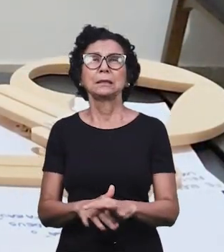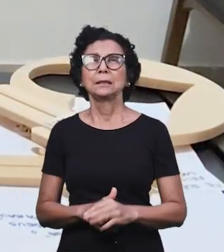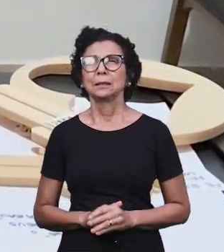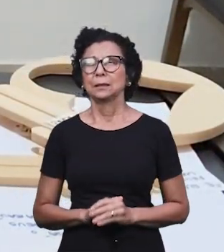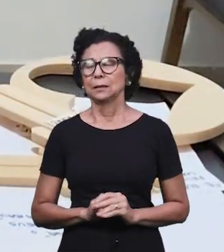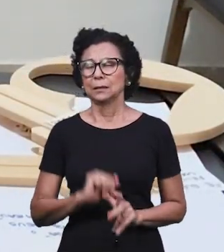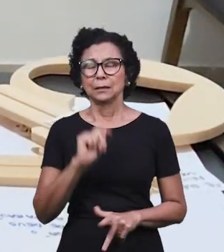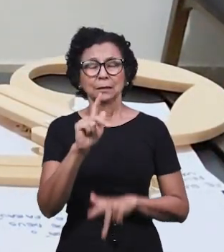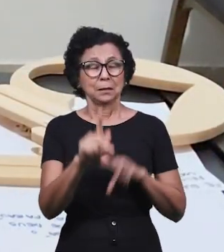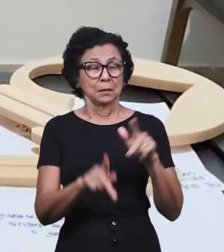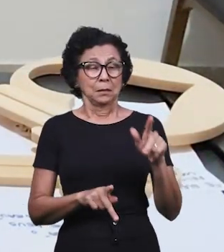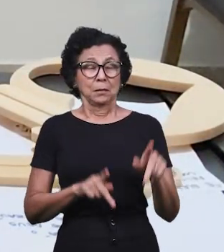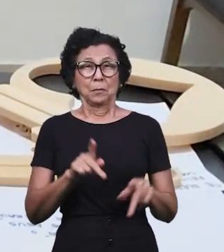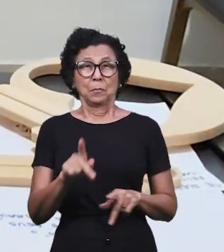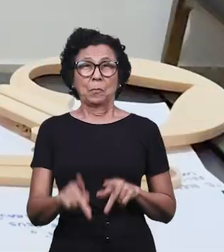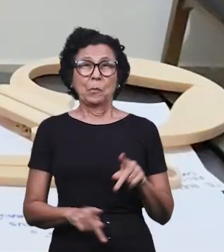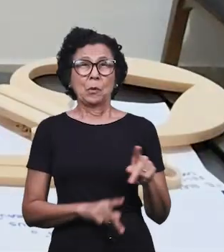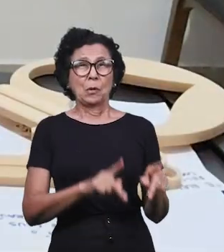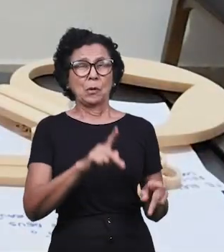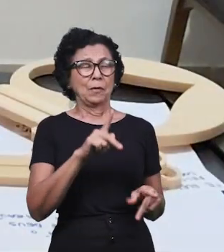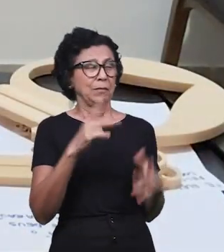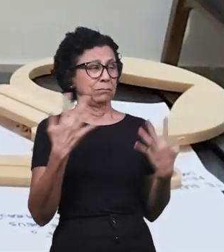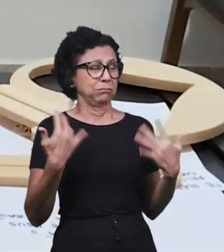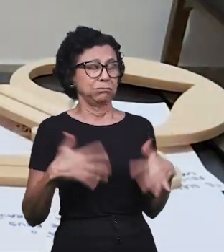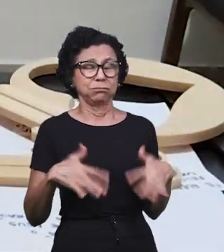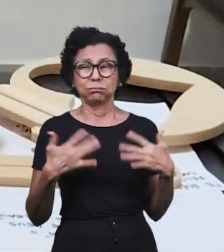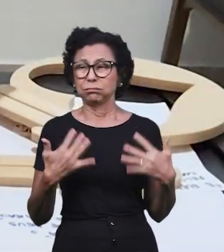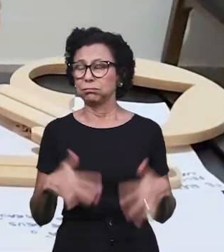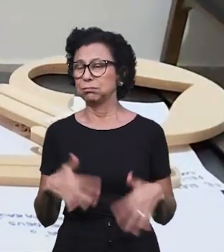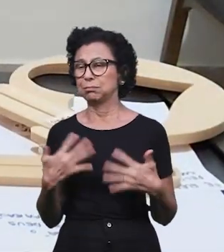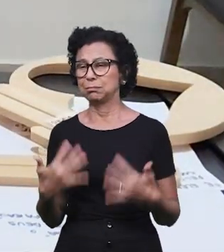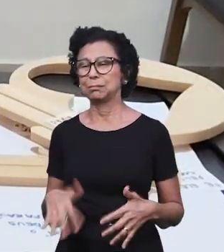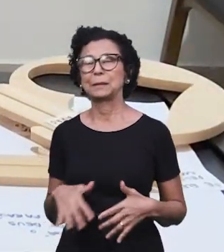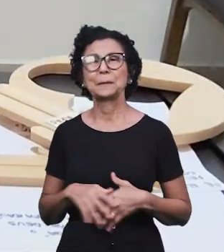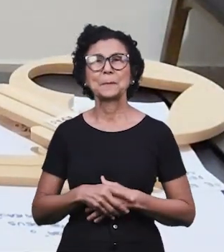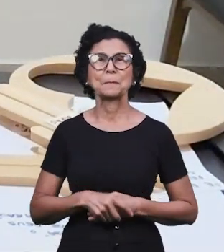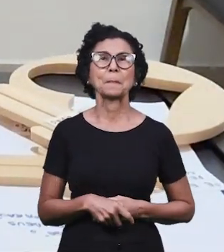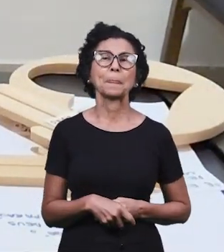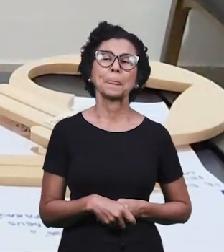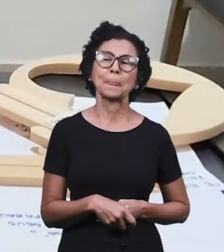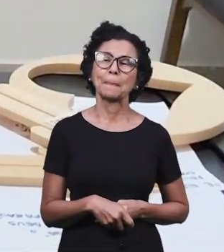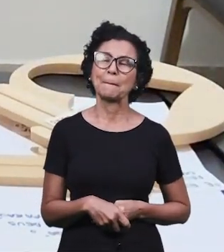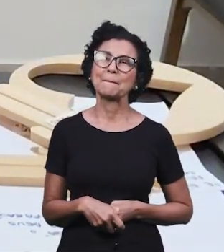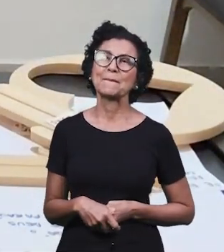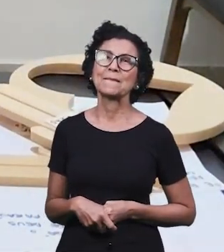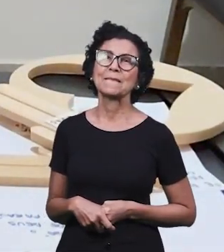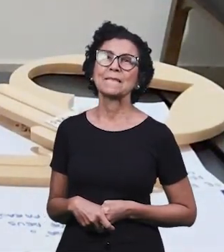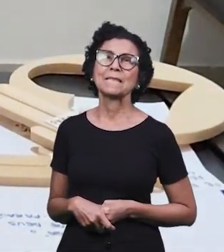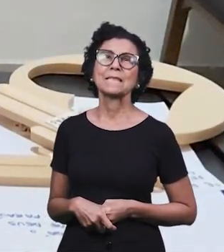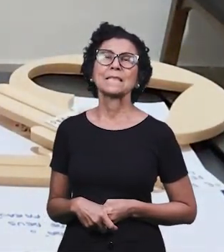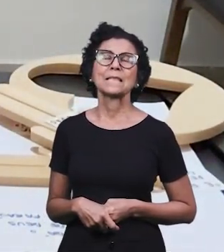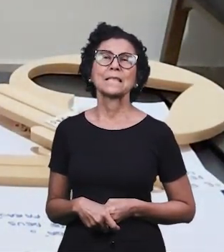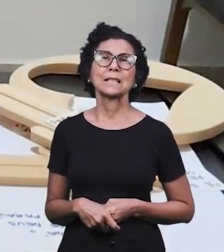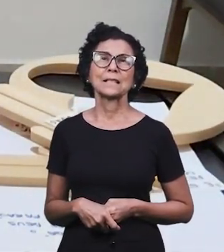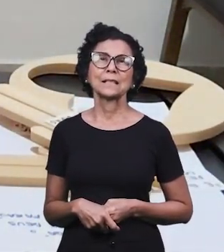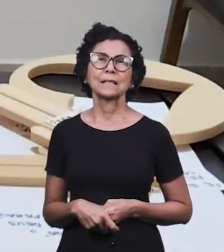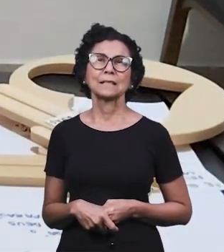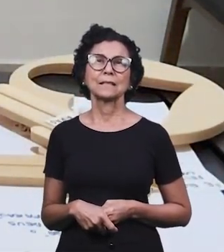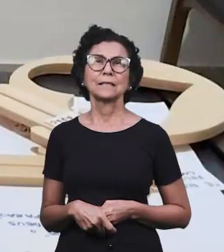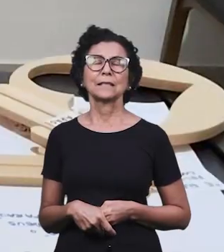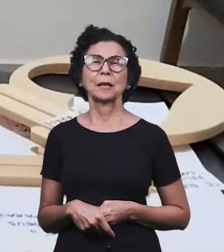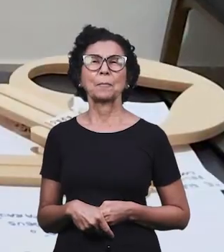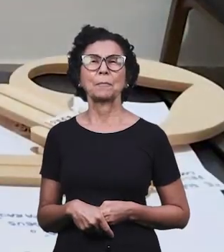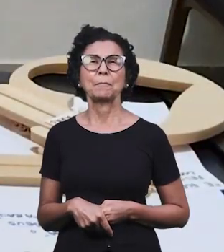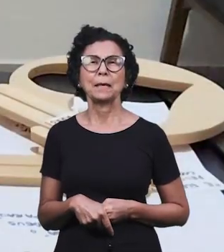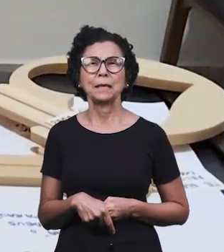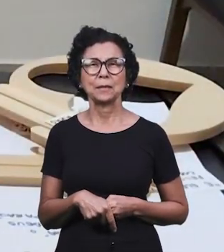em todo o corpo, aquele desconforto. Foi o terceiro sinal que o Senhor mandou. E assim foram,